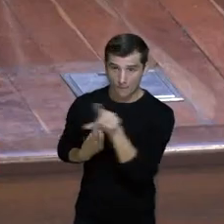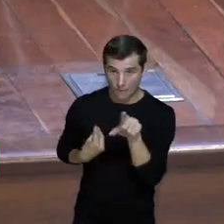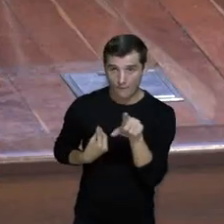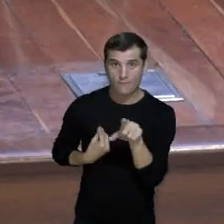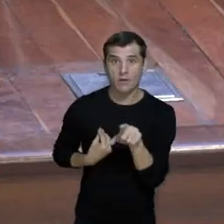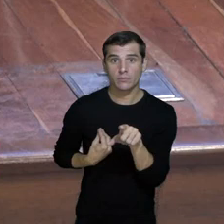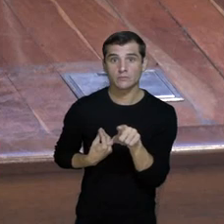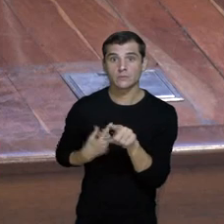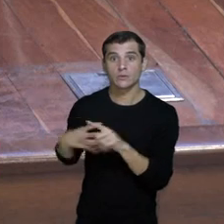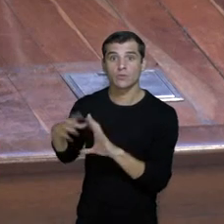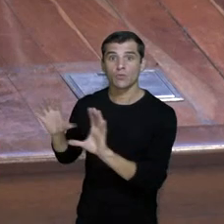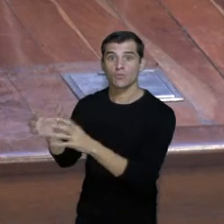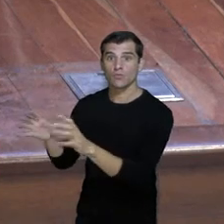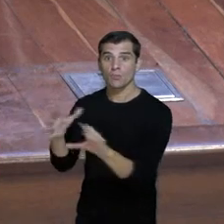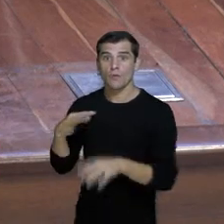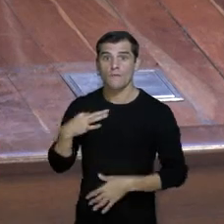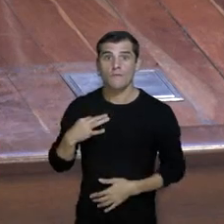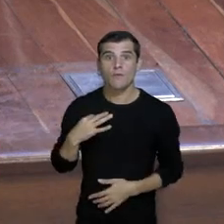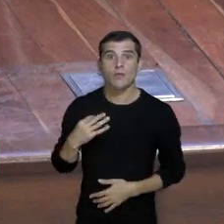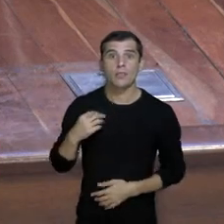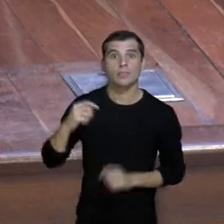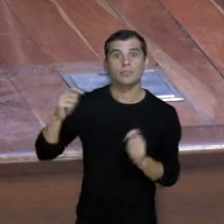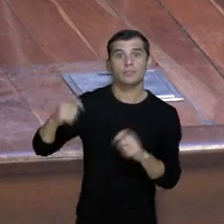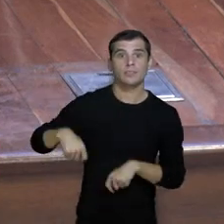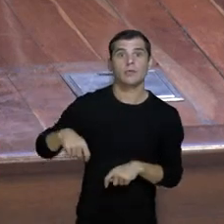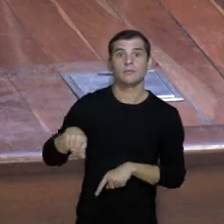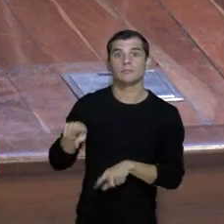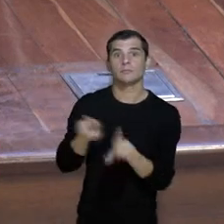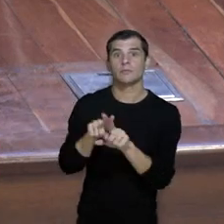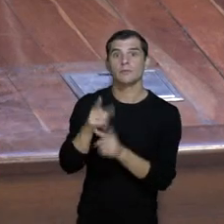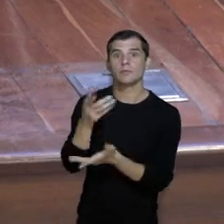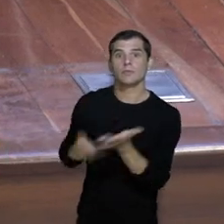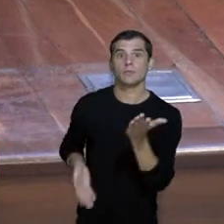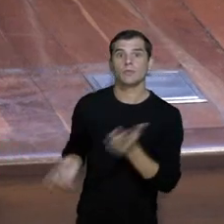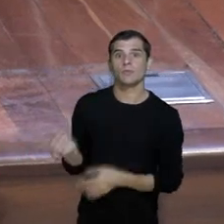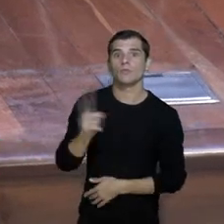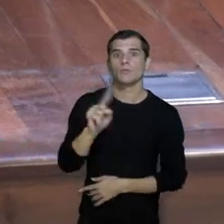grupo de voluntários para que não se perca no